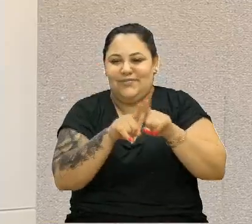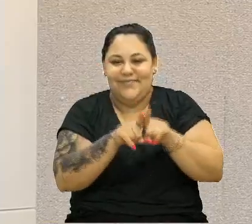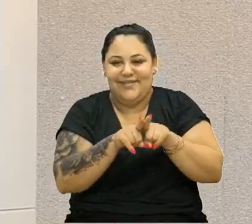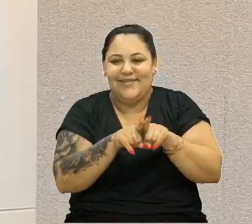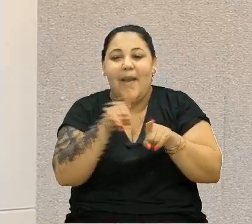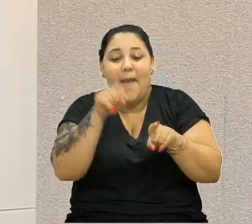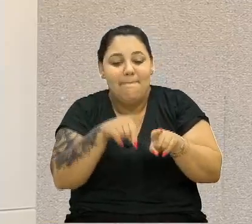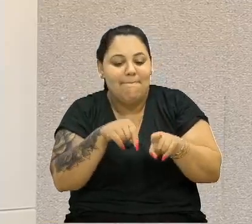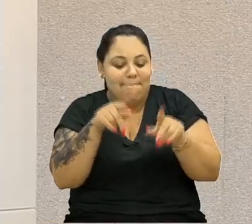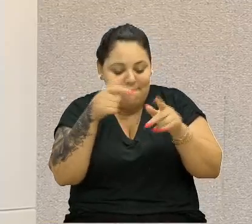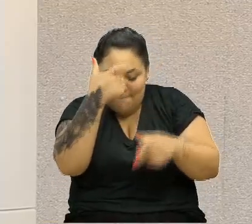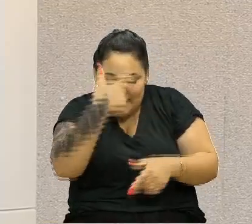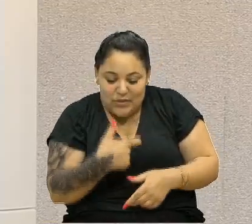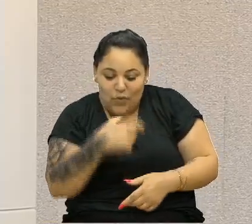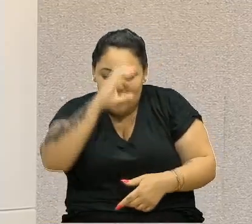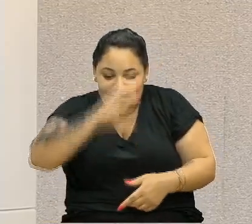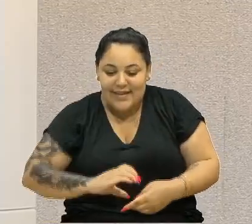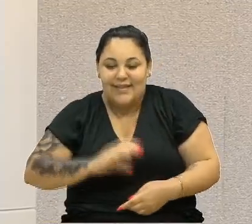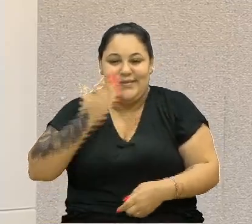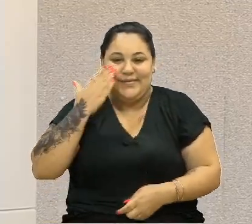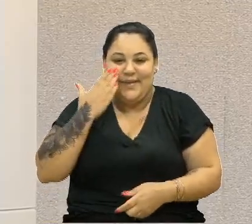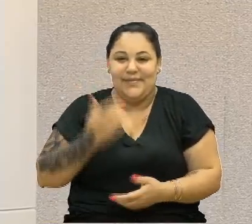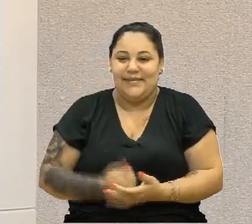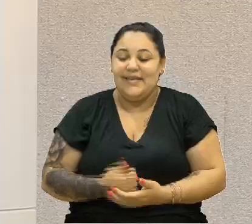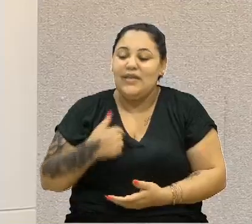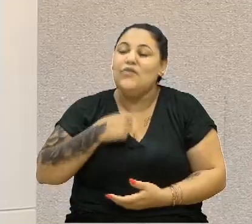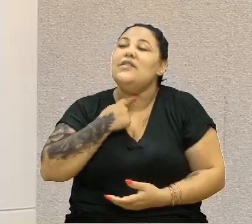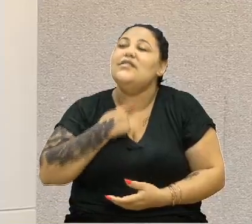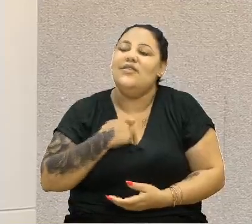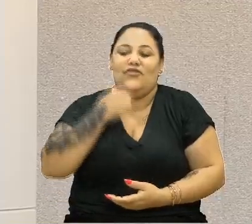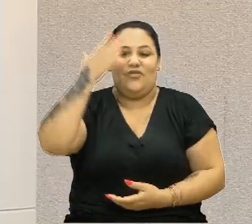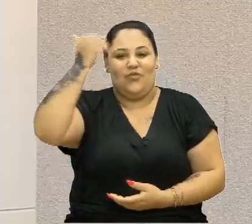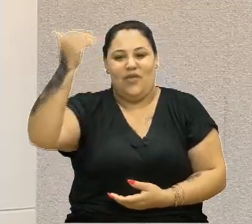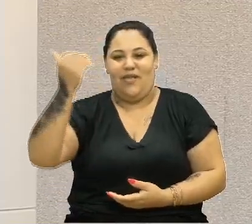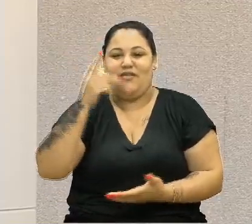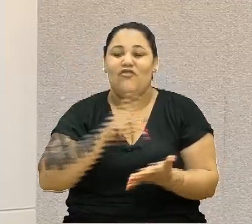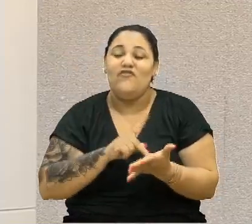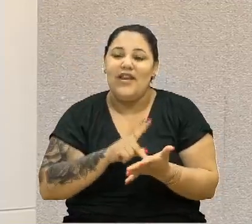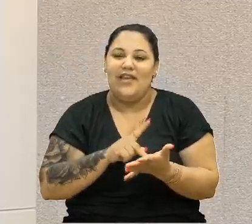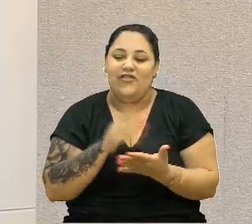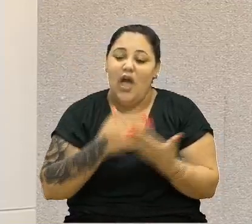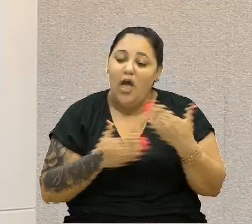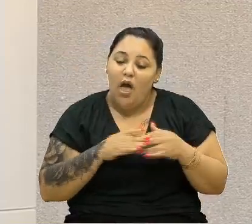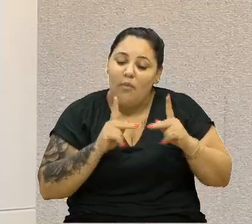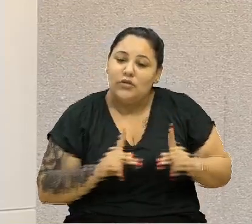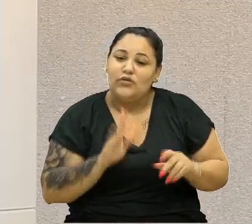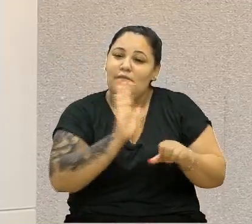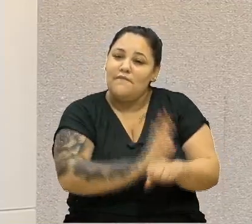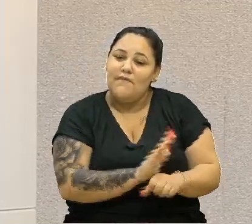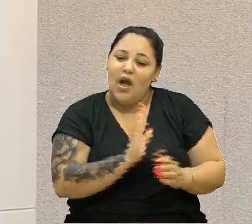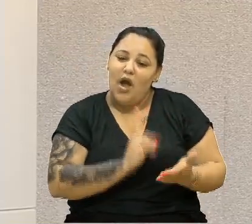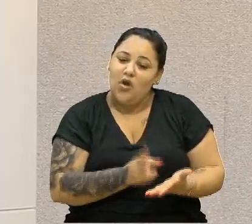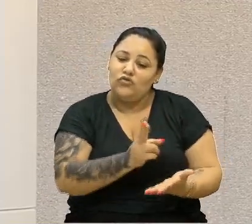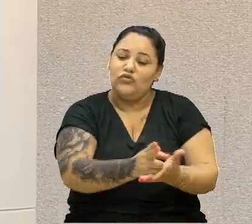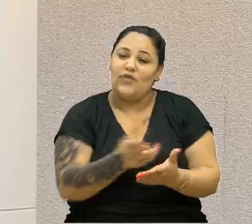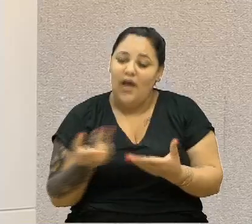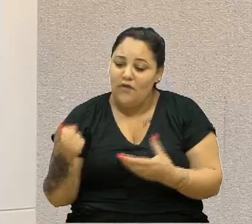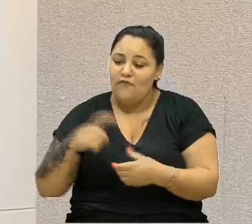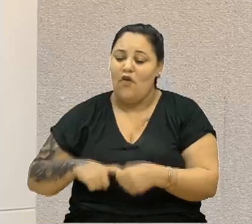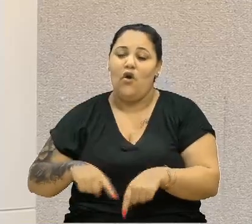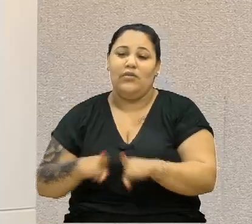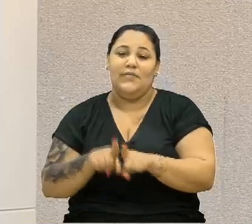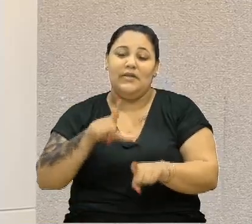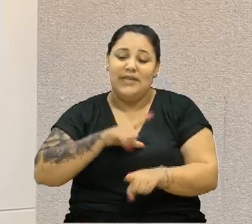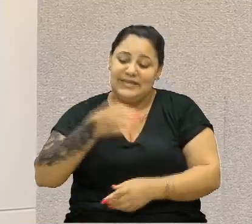como cidadão, e eu desejo sucesso aos que ficarão, aos que retornarão, e eu tenho certeza